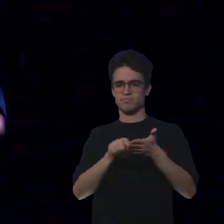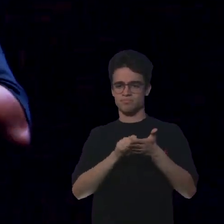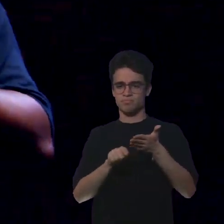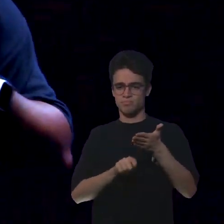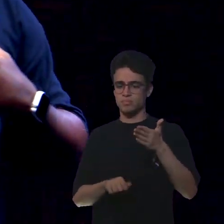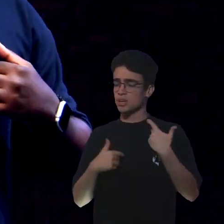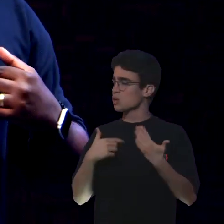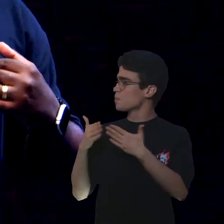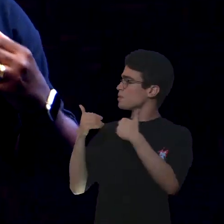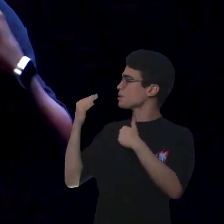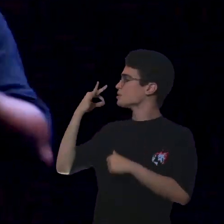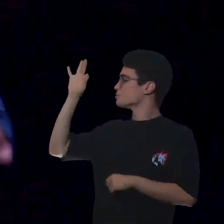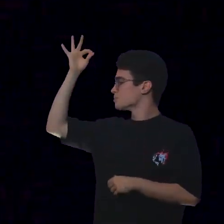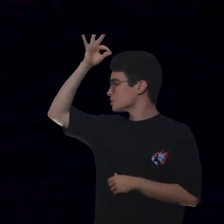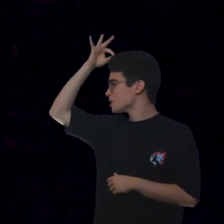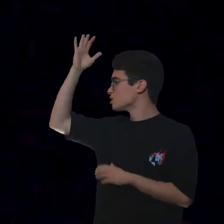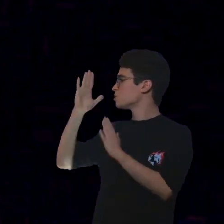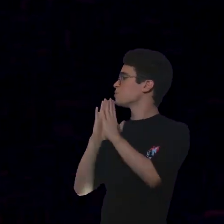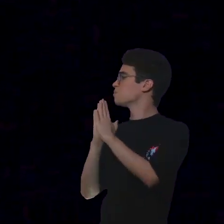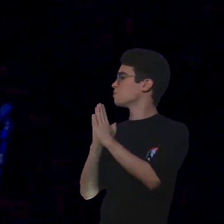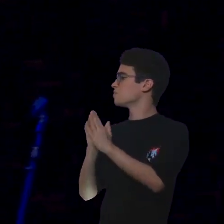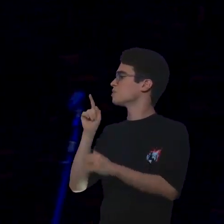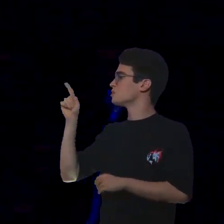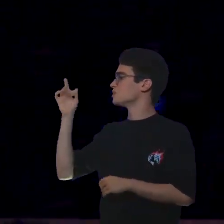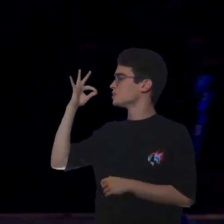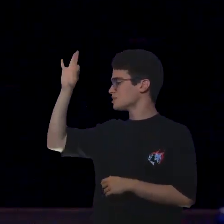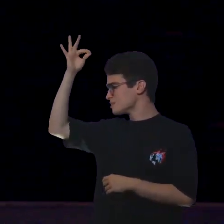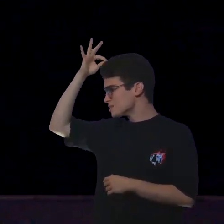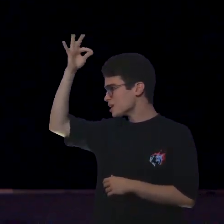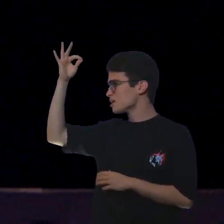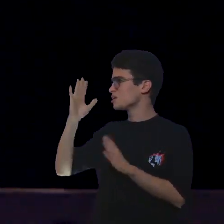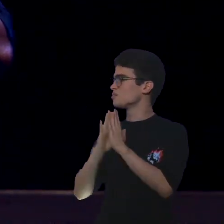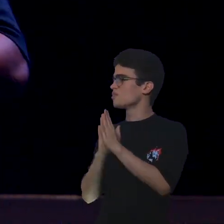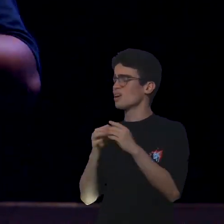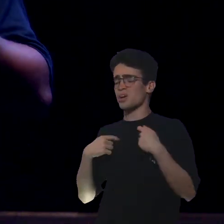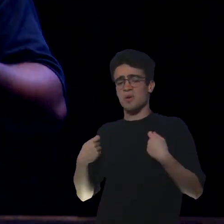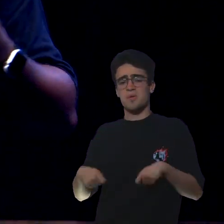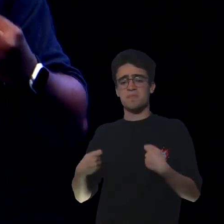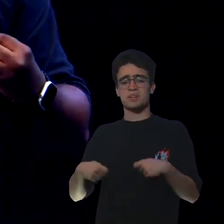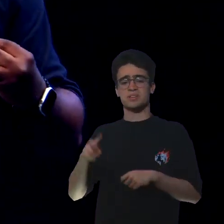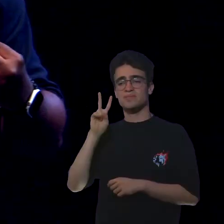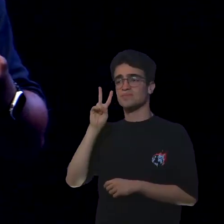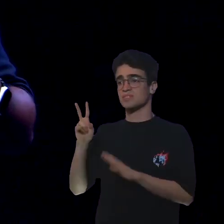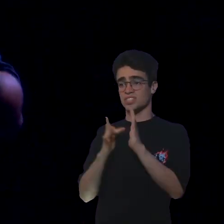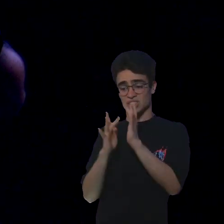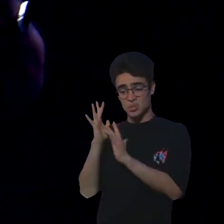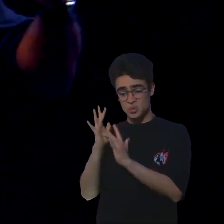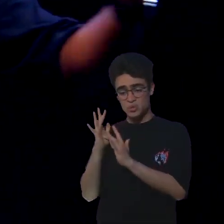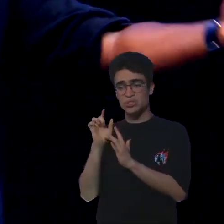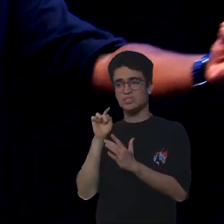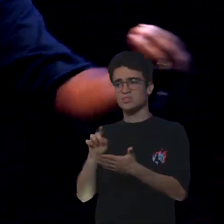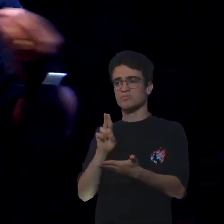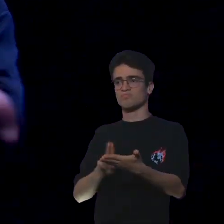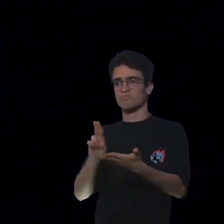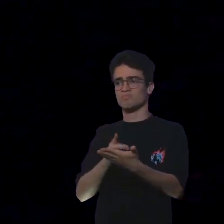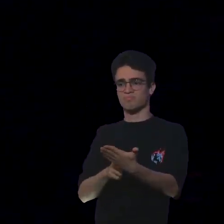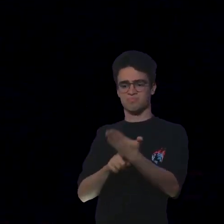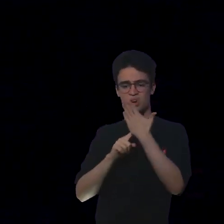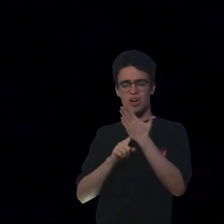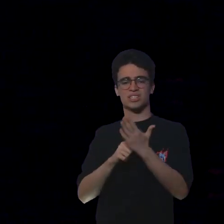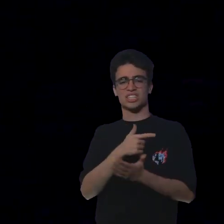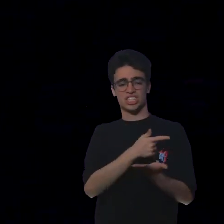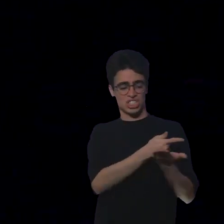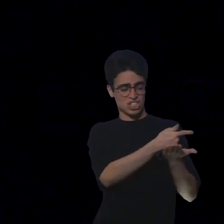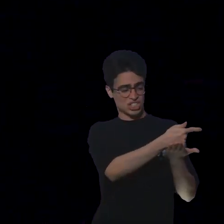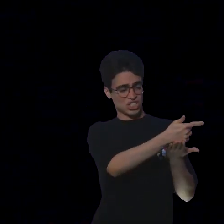pedi para o Espírito Santo, eu preciso ver Jesus sendo revelado de Gênesis a